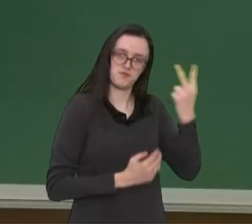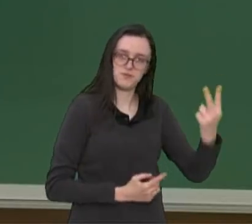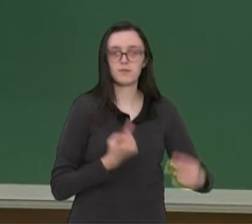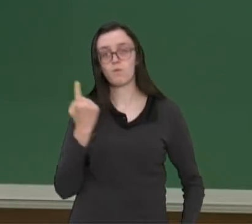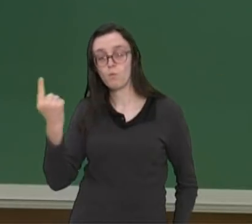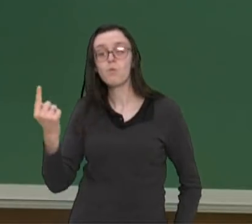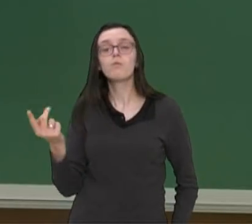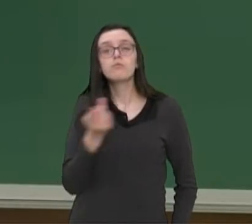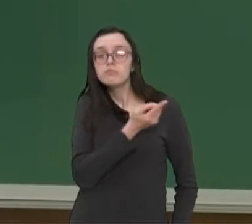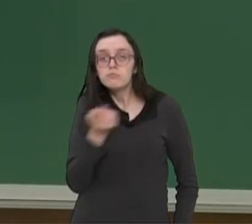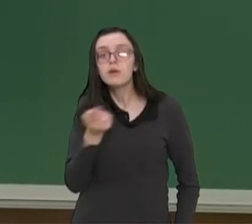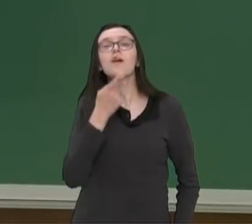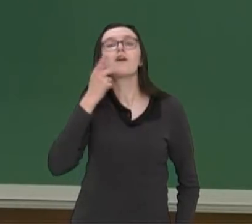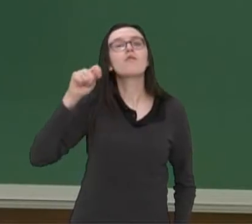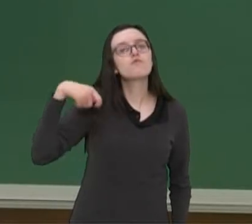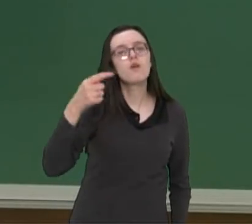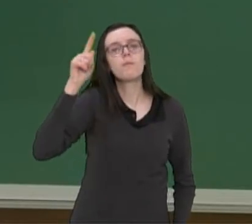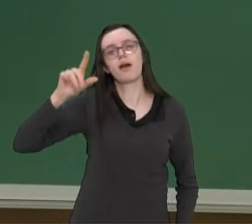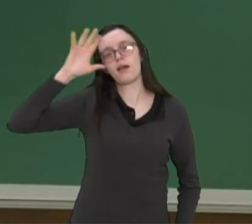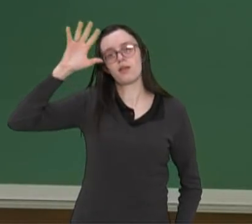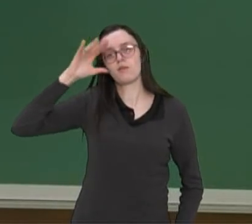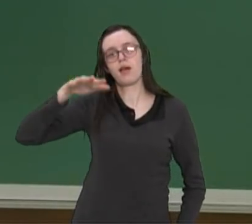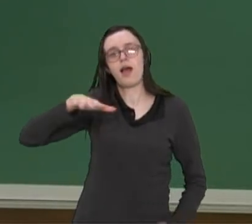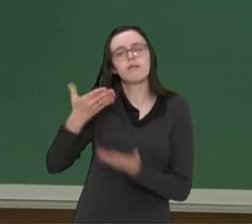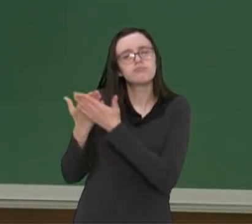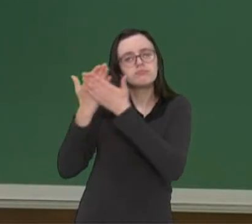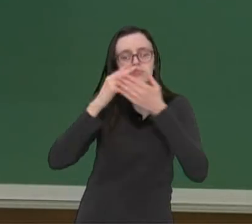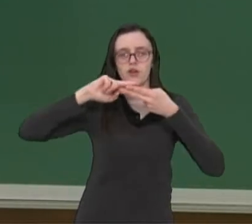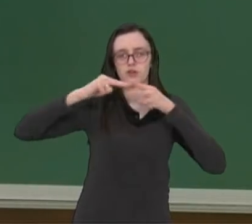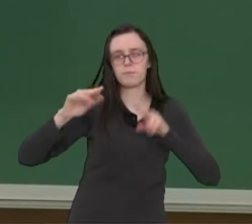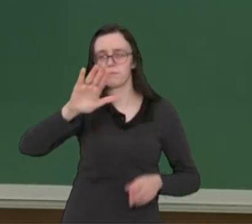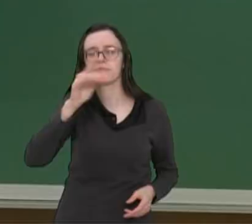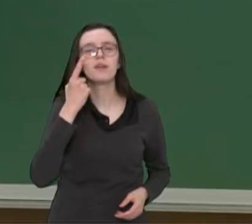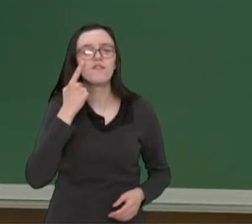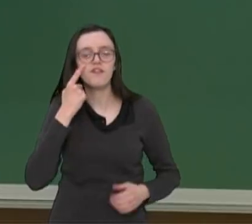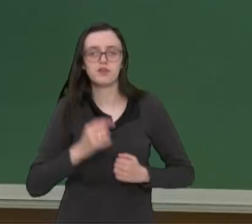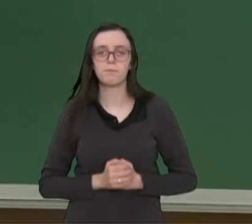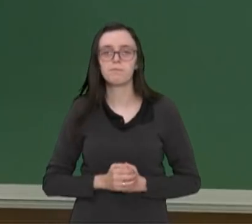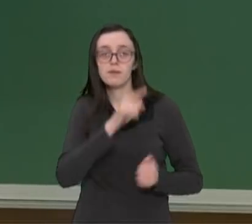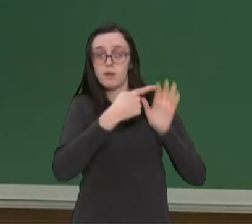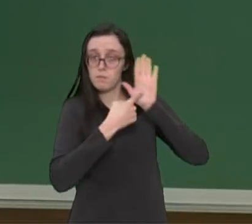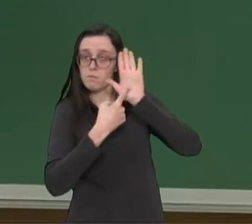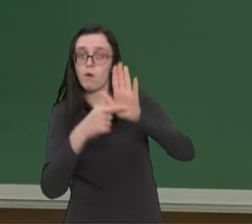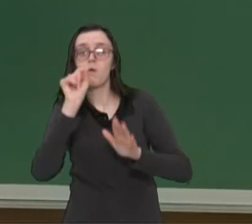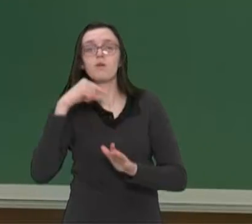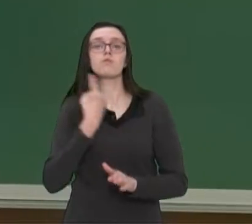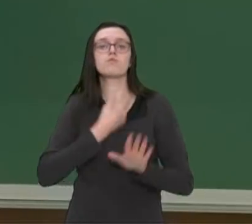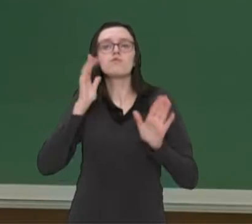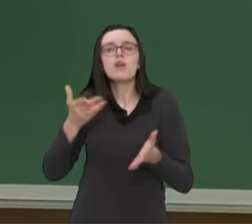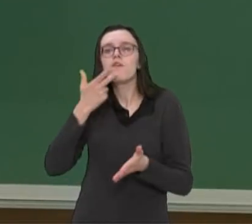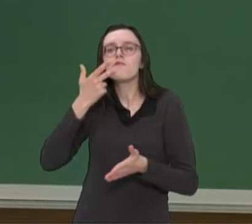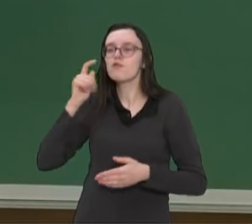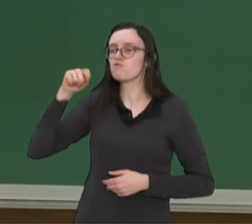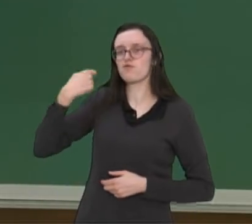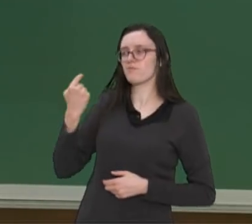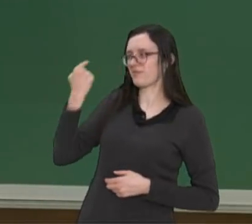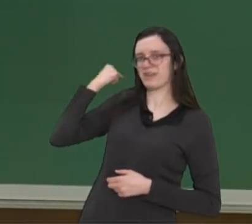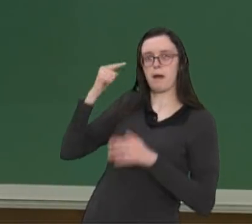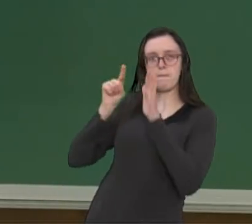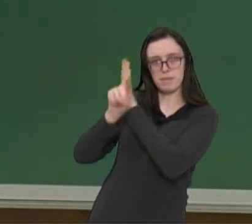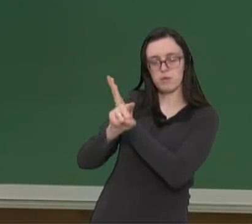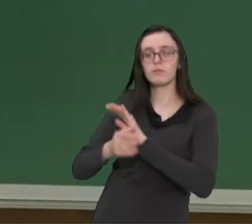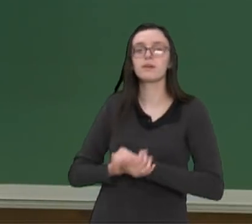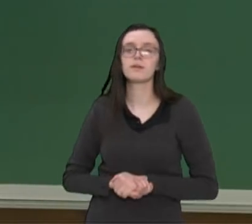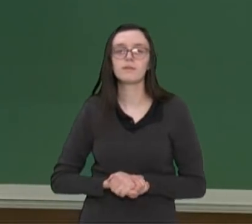falaram um pouco sobre essas teorias da genética. Então, vejam, isso aqui que está mostrando o que a gente falou no exercício anterior também.